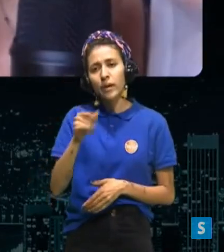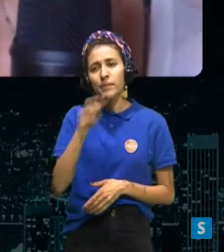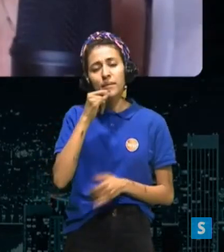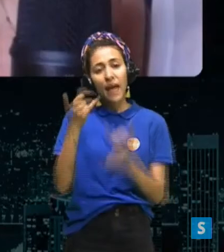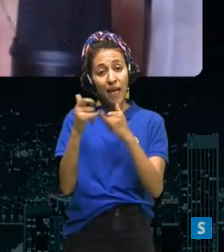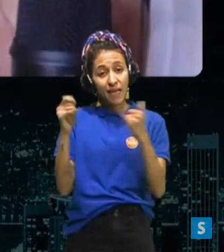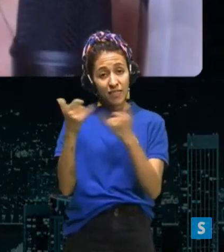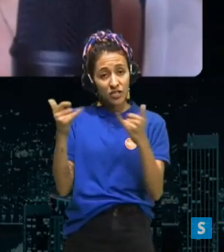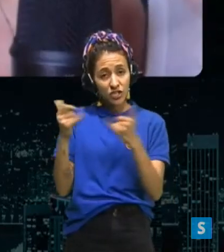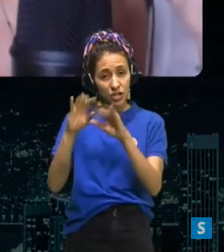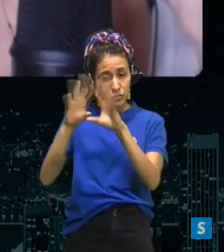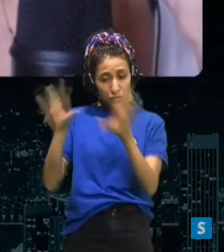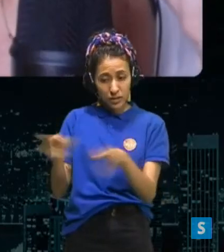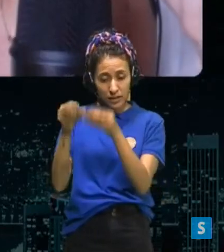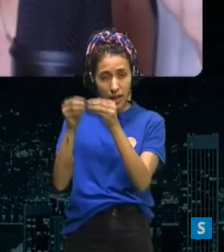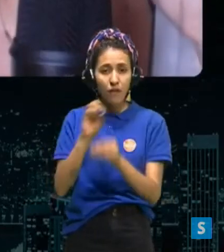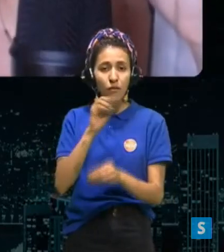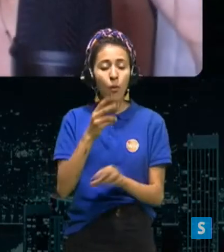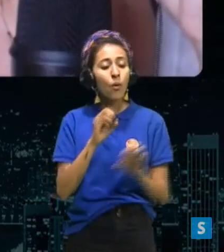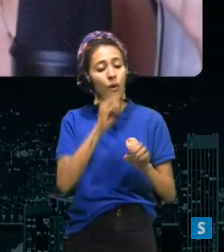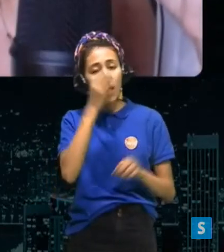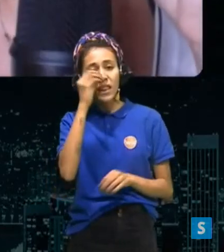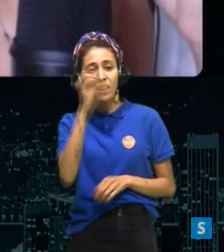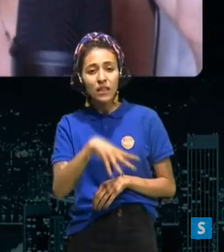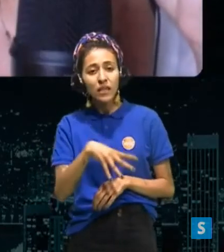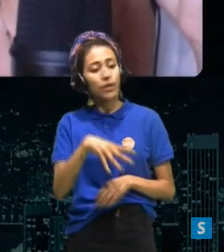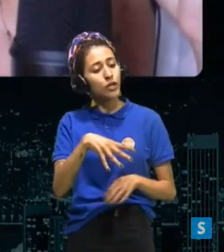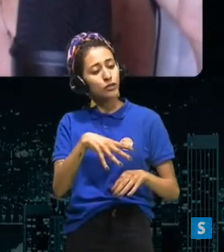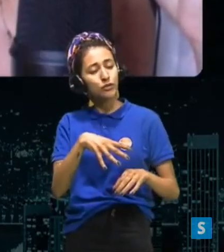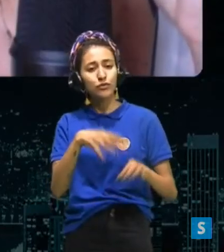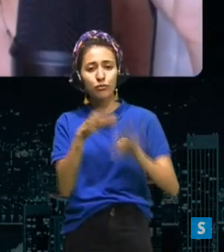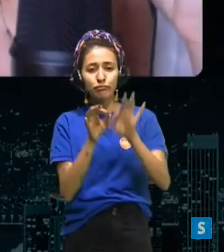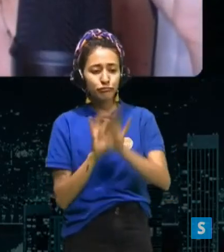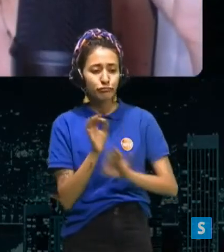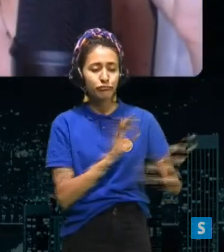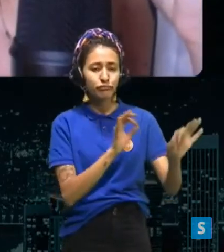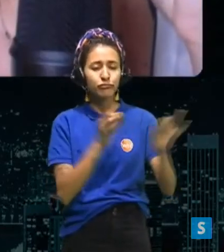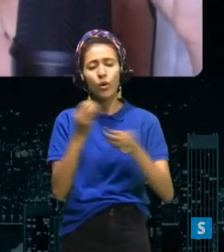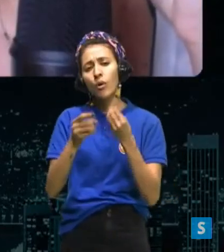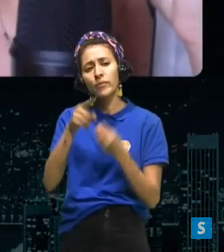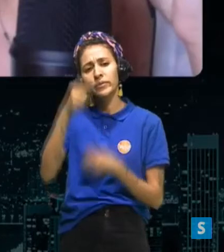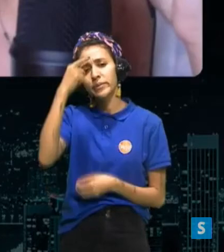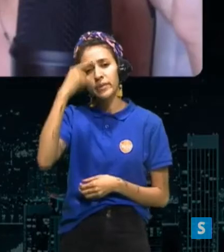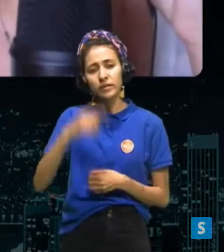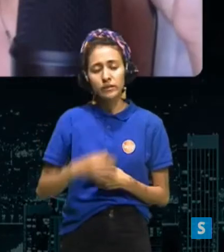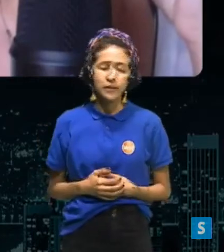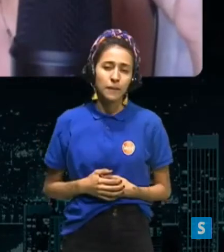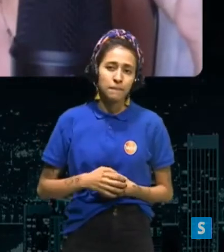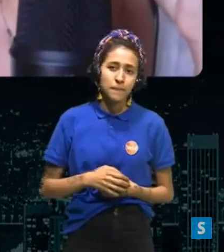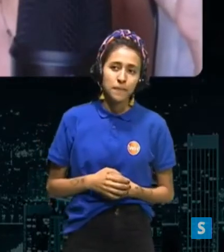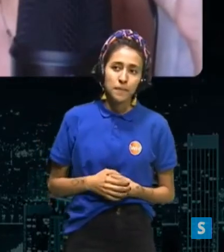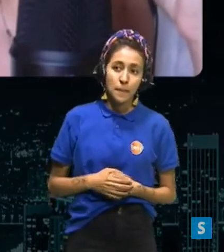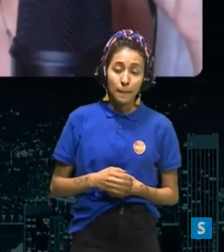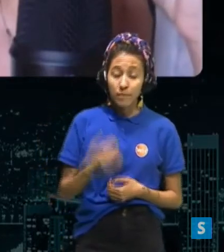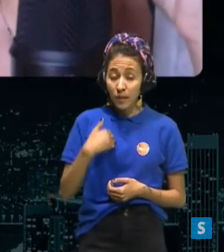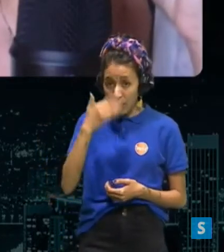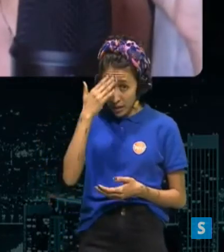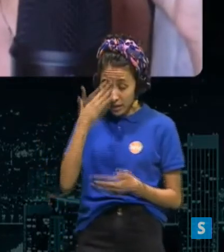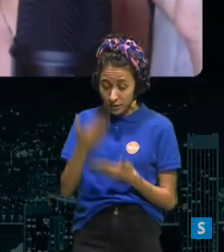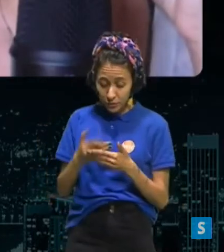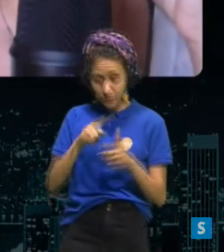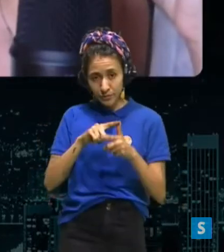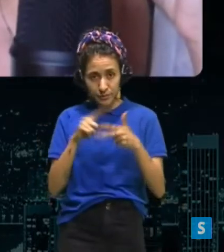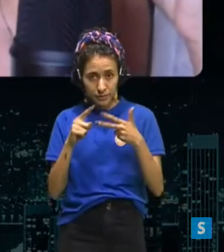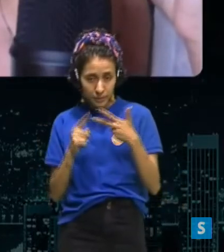disposição de resíduos que que você estão analisando o que vocês estão olhando agora a gente tem três verticais principais a